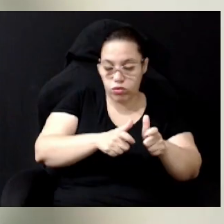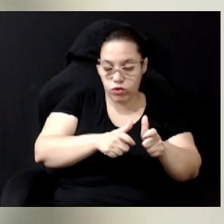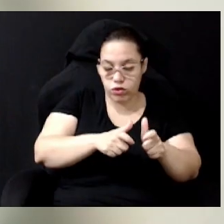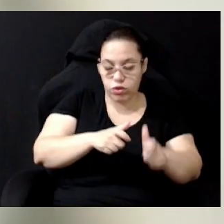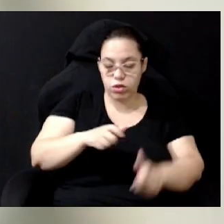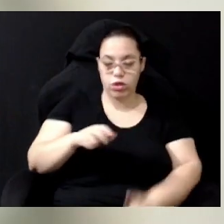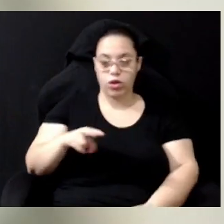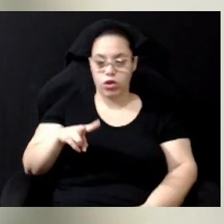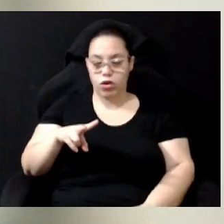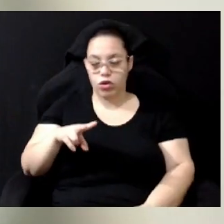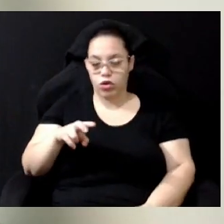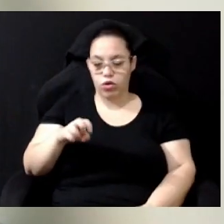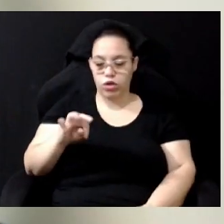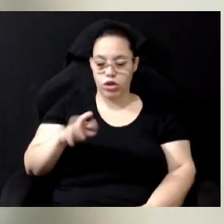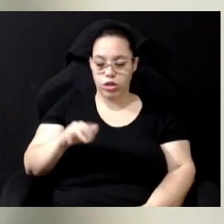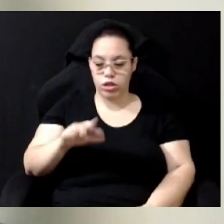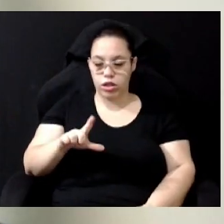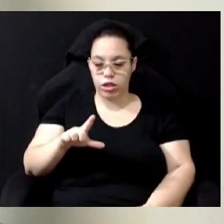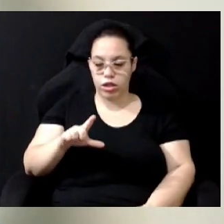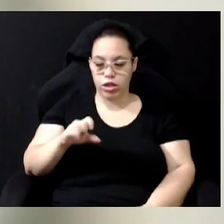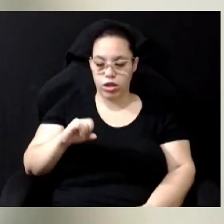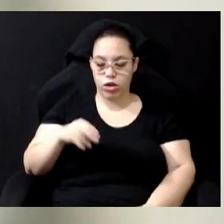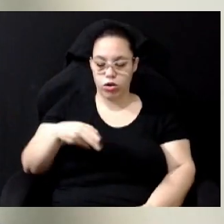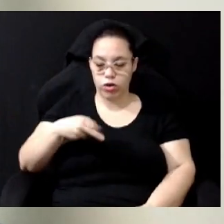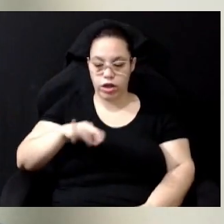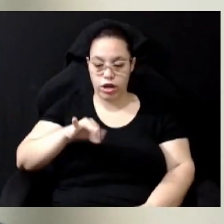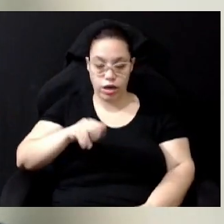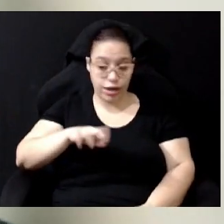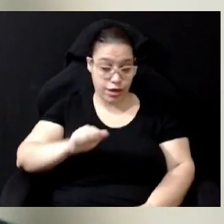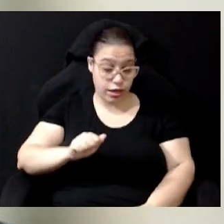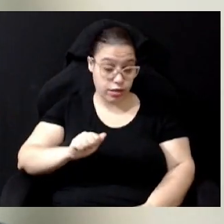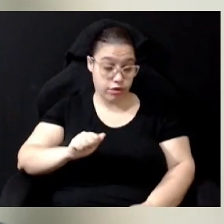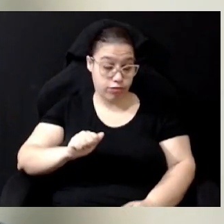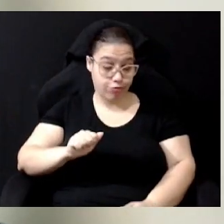natureza biogênica, orgânica. Então, tudo isso eu consigo